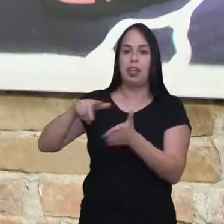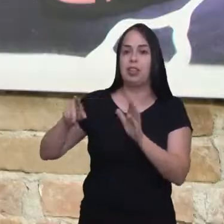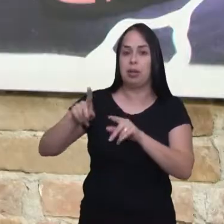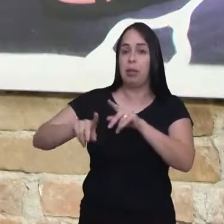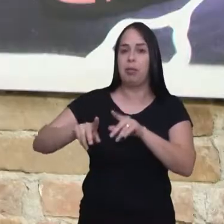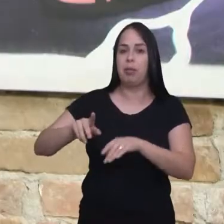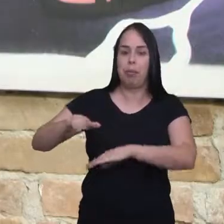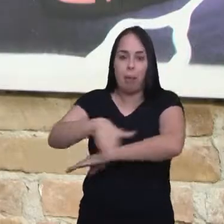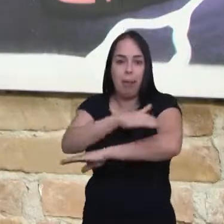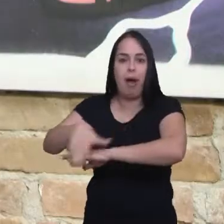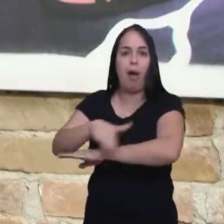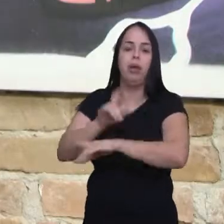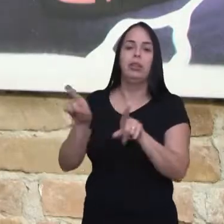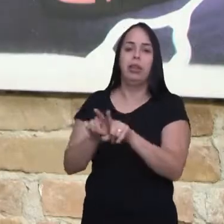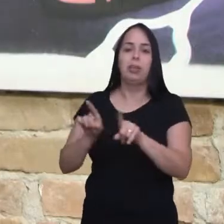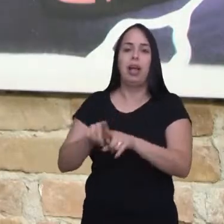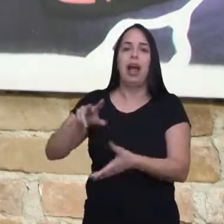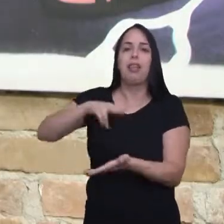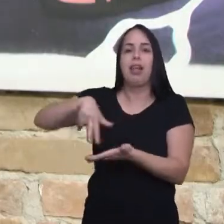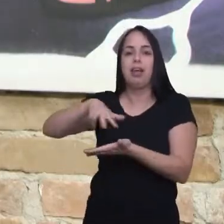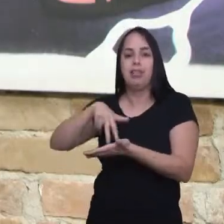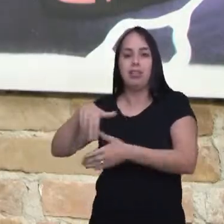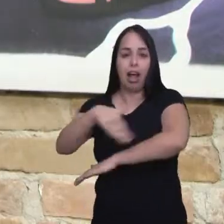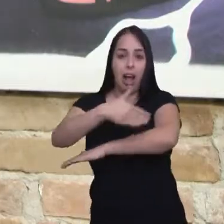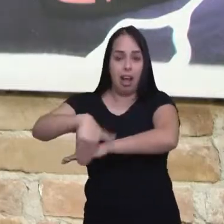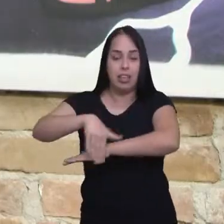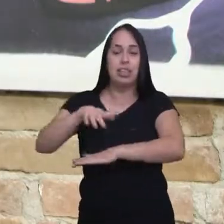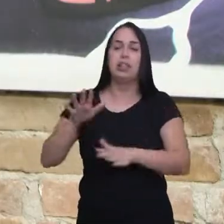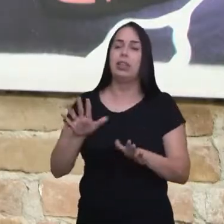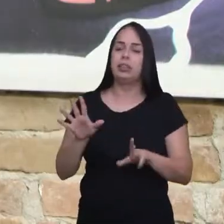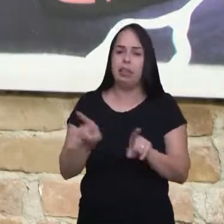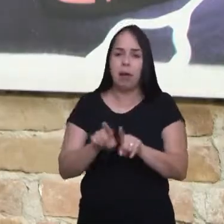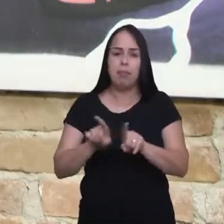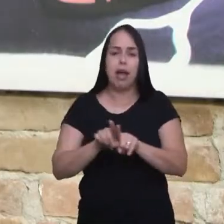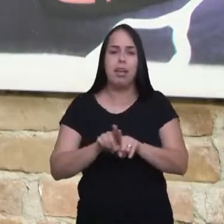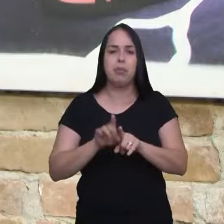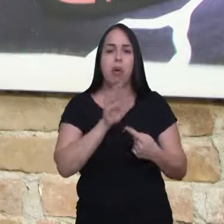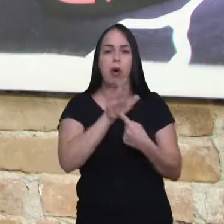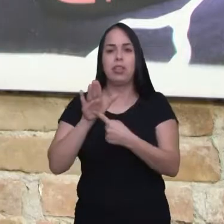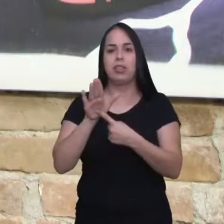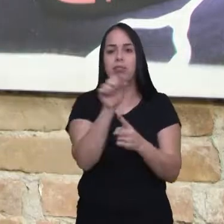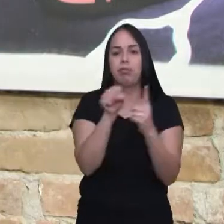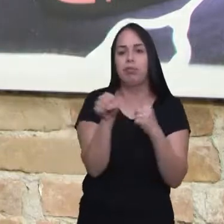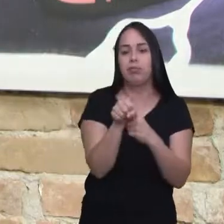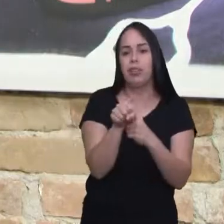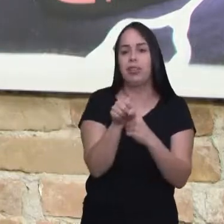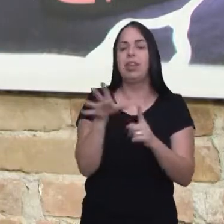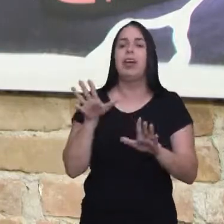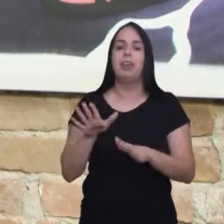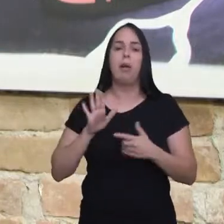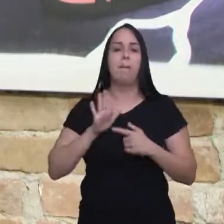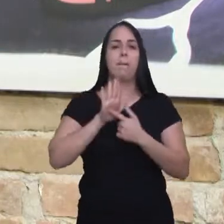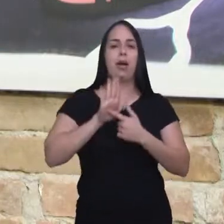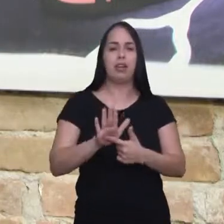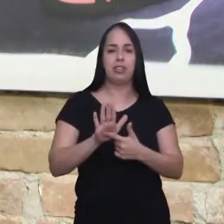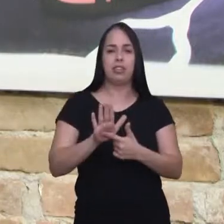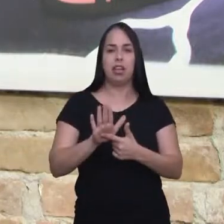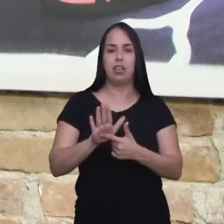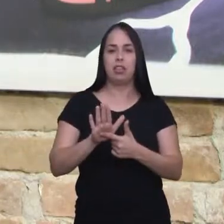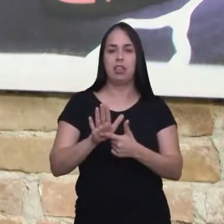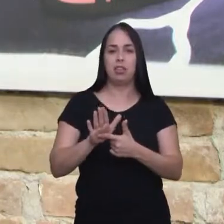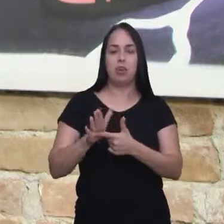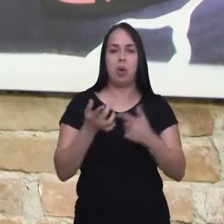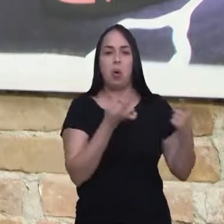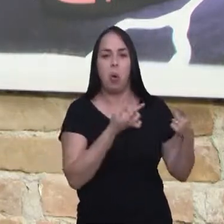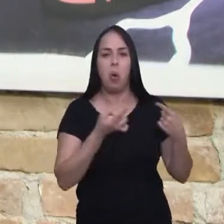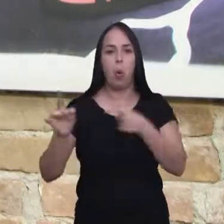Foi incrível, porque as danças urbanas, elas também traziam as questões sociais, então a gente expressava a nossa indignação